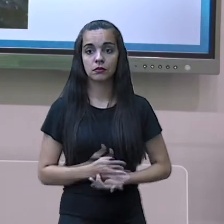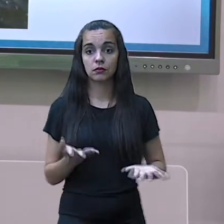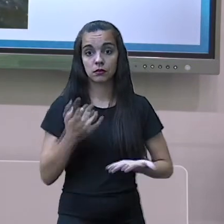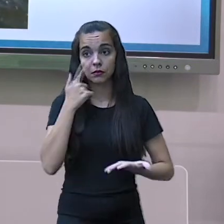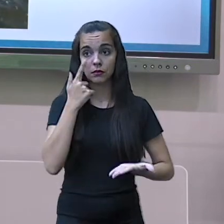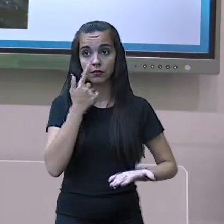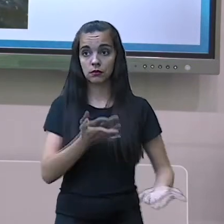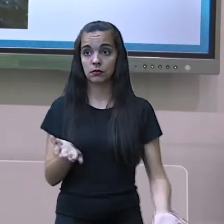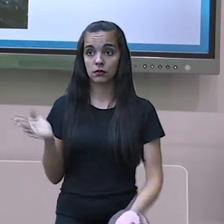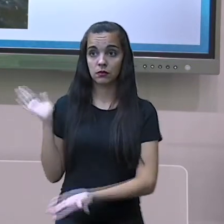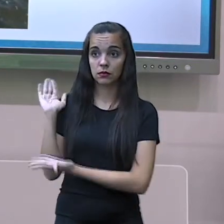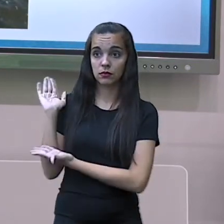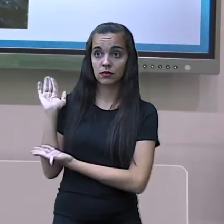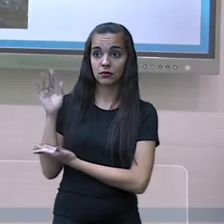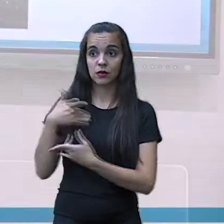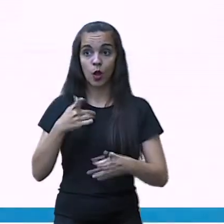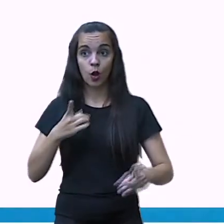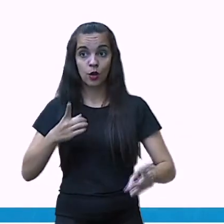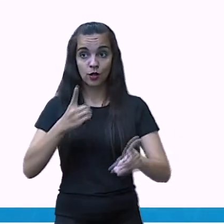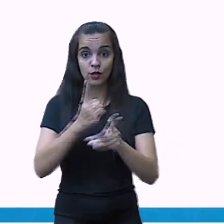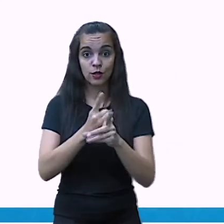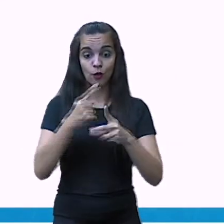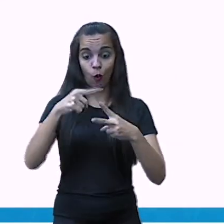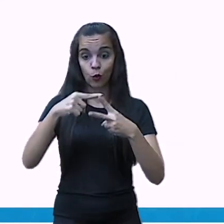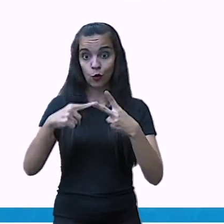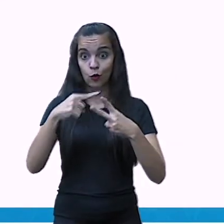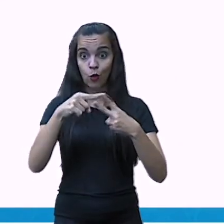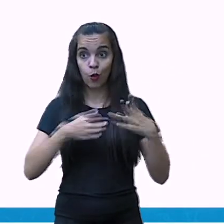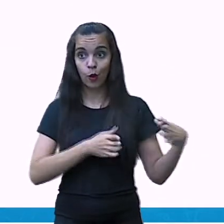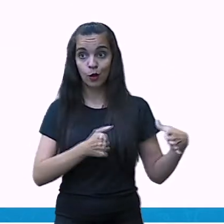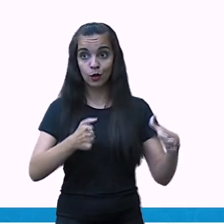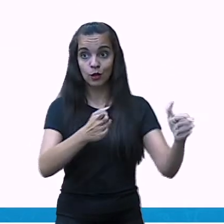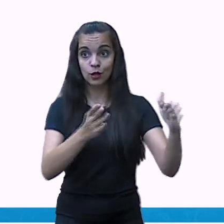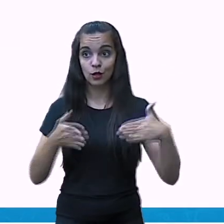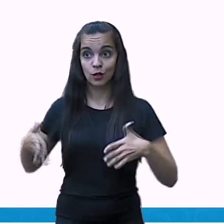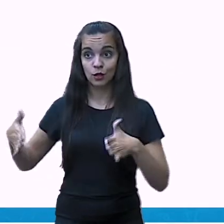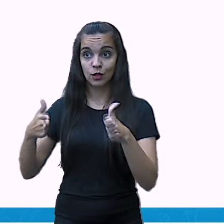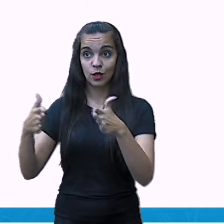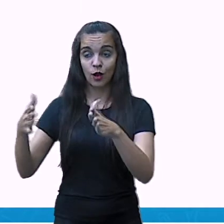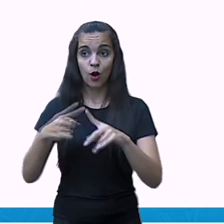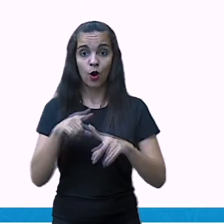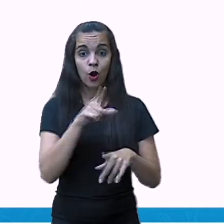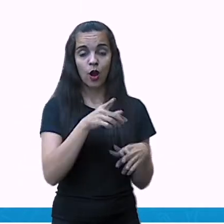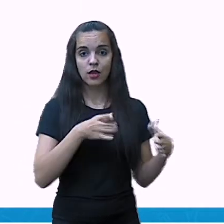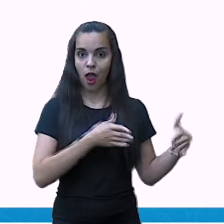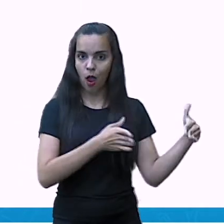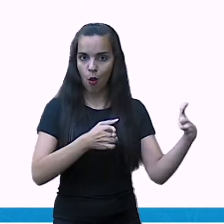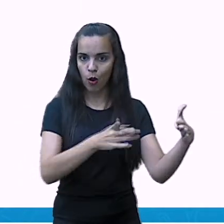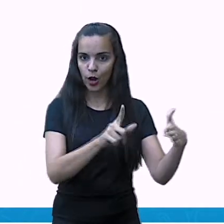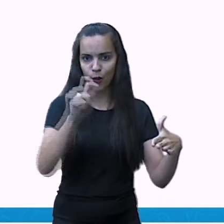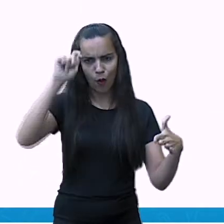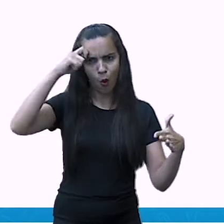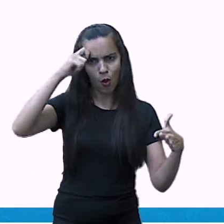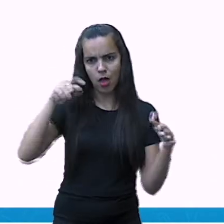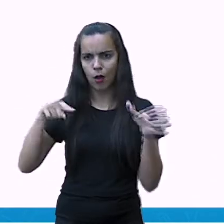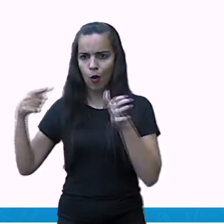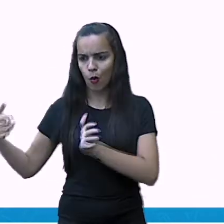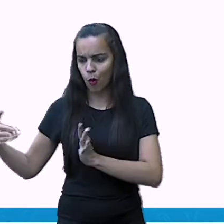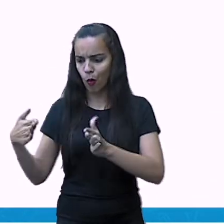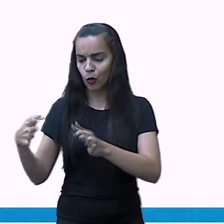E aqui nós vemos o encontro, né, dos dois rios, Rio Negro e o Rio Solimões. Observem que você pode